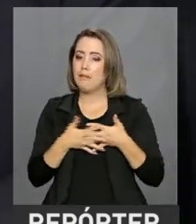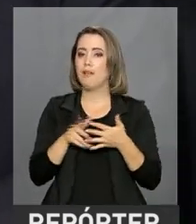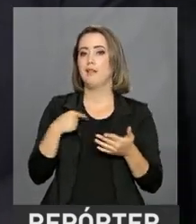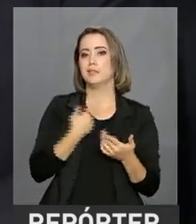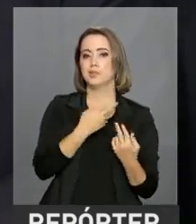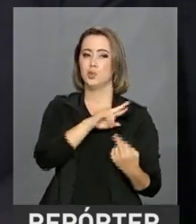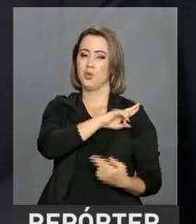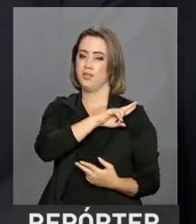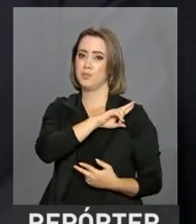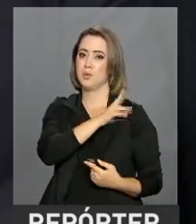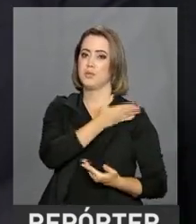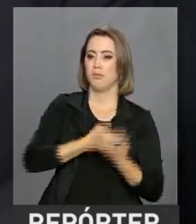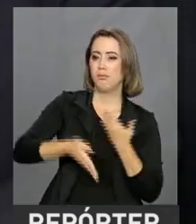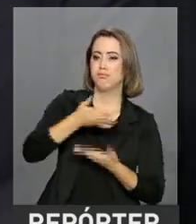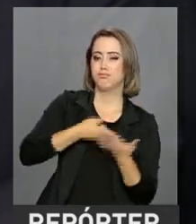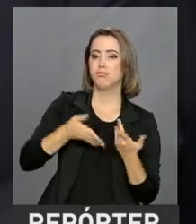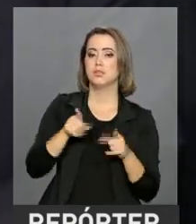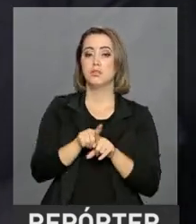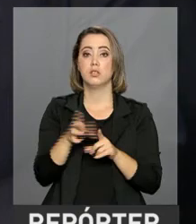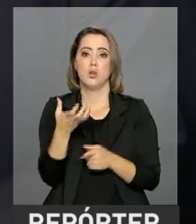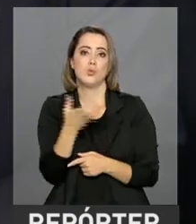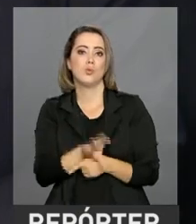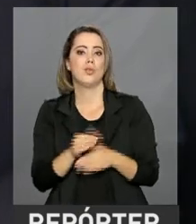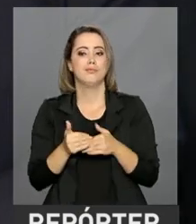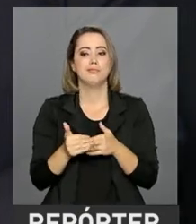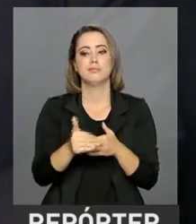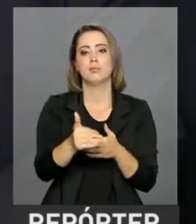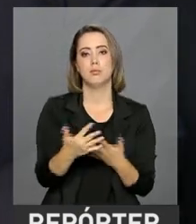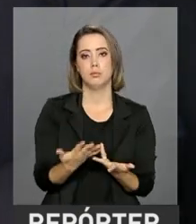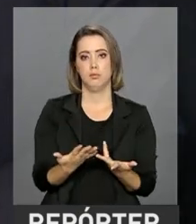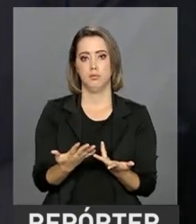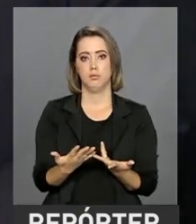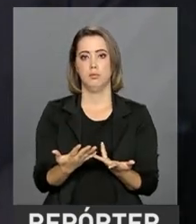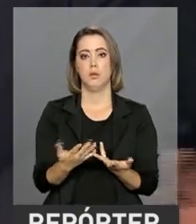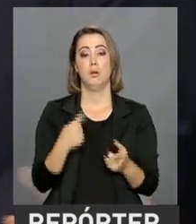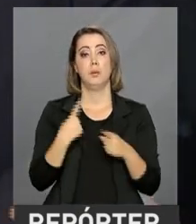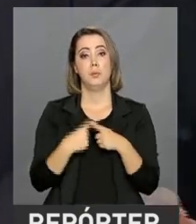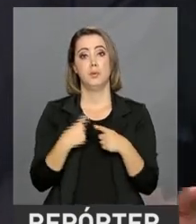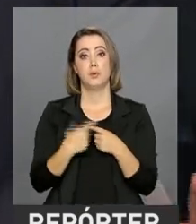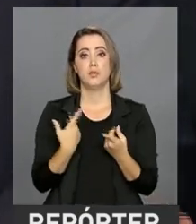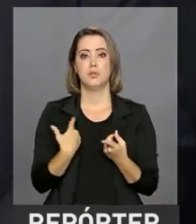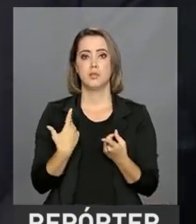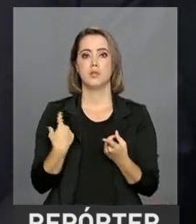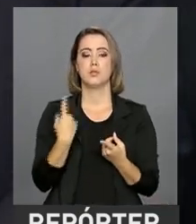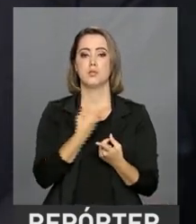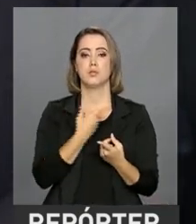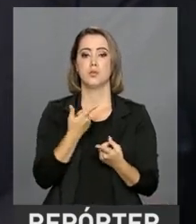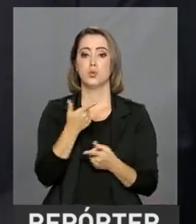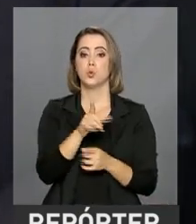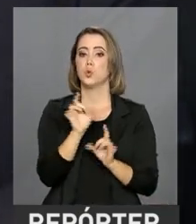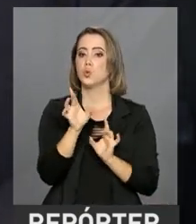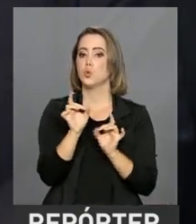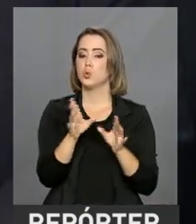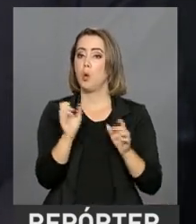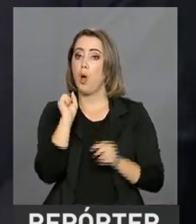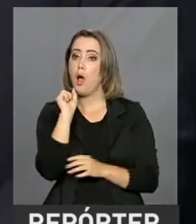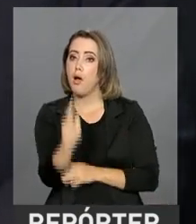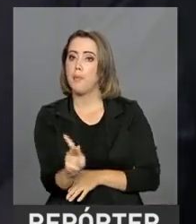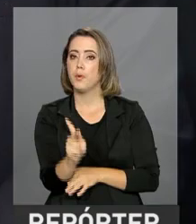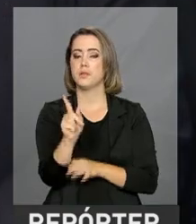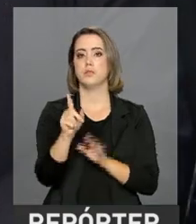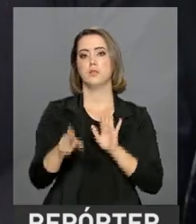queremos neste momento levar adiante portanto disciplinando repito a previdência apenas